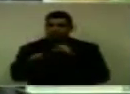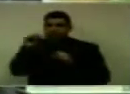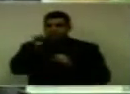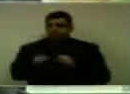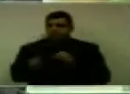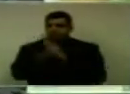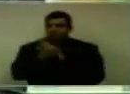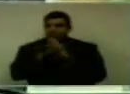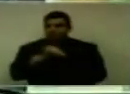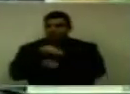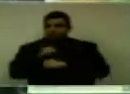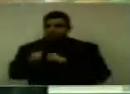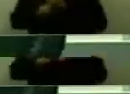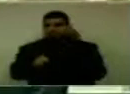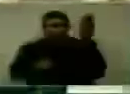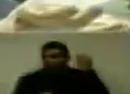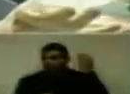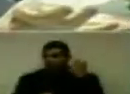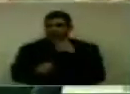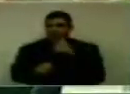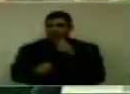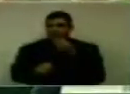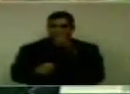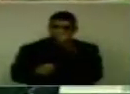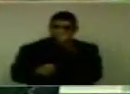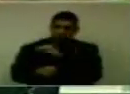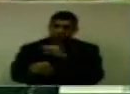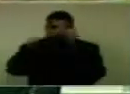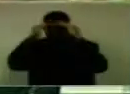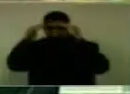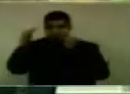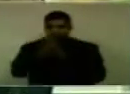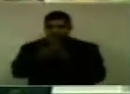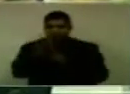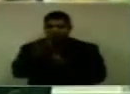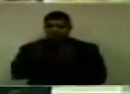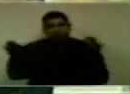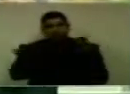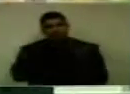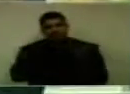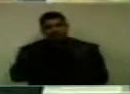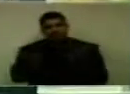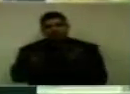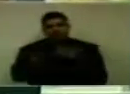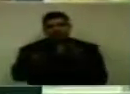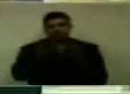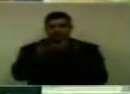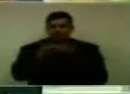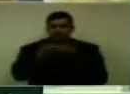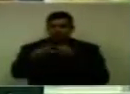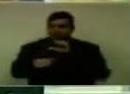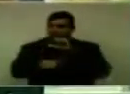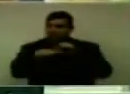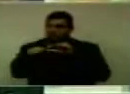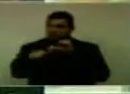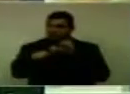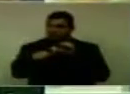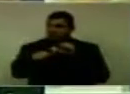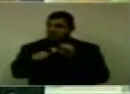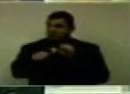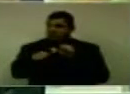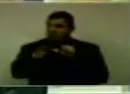senador iniciado ano passado, a ela não deu a mínima atenção, que agora ele queira se transformar